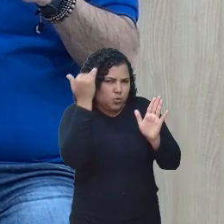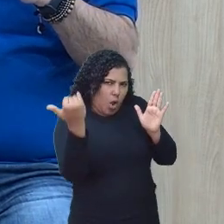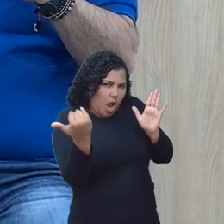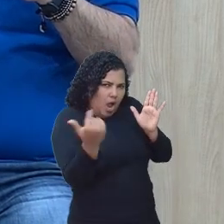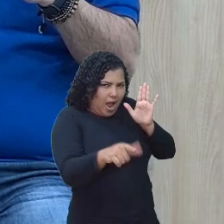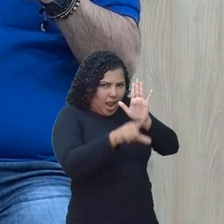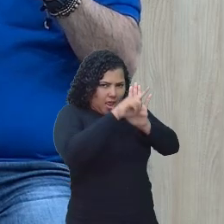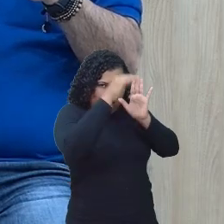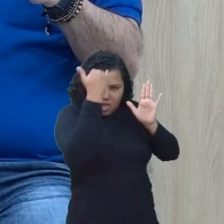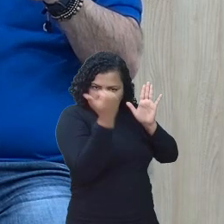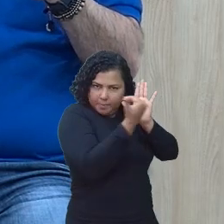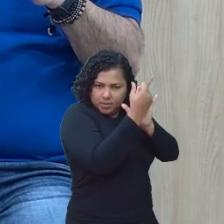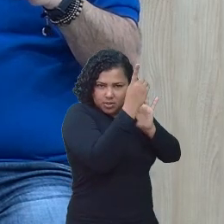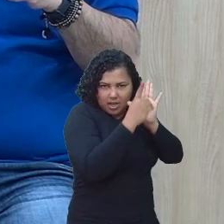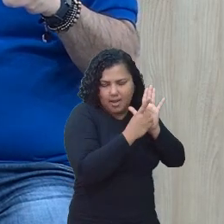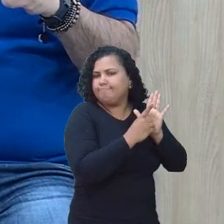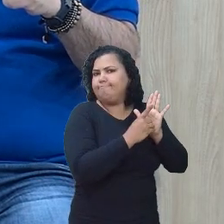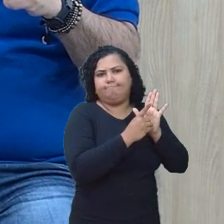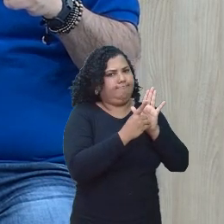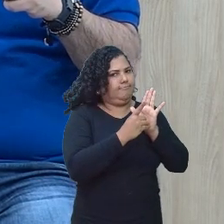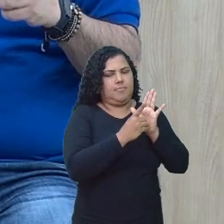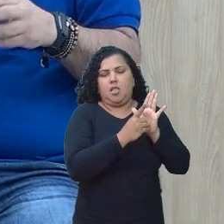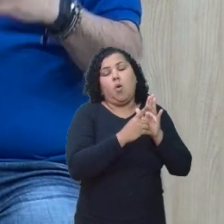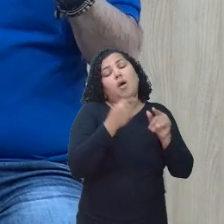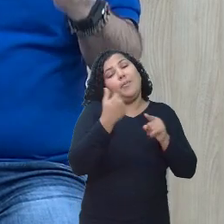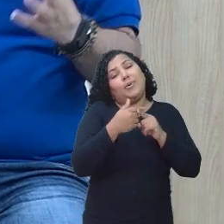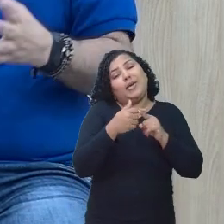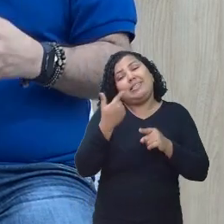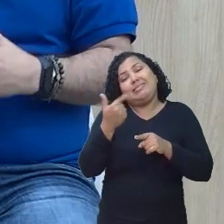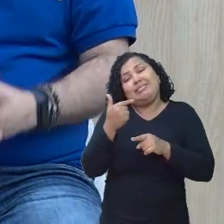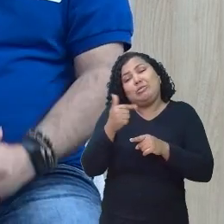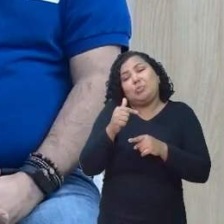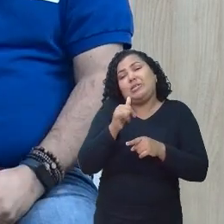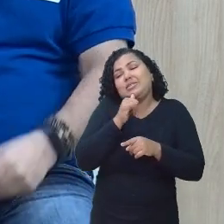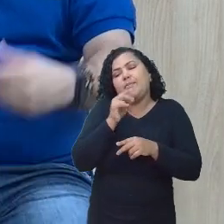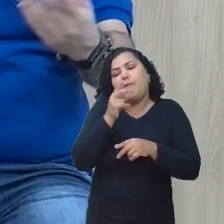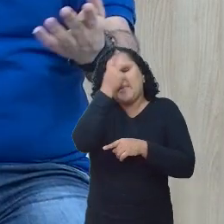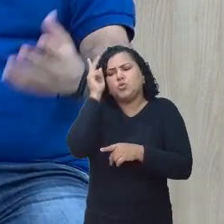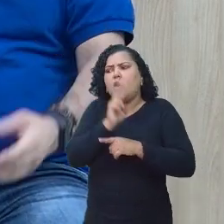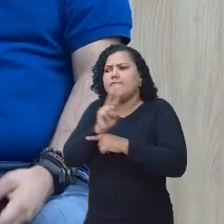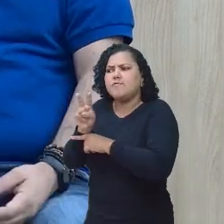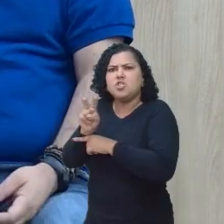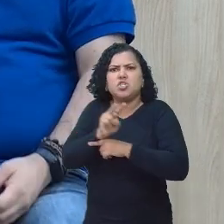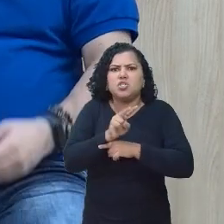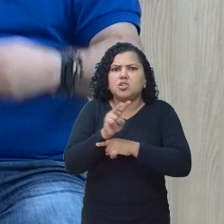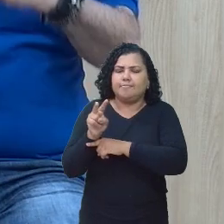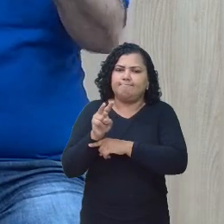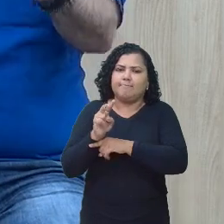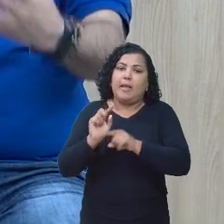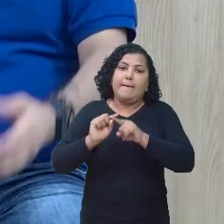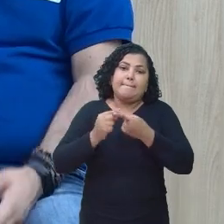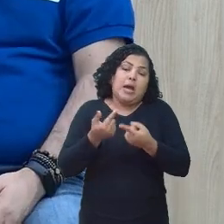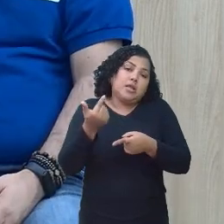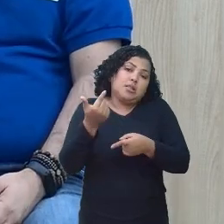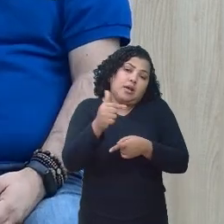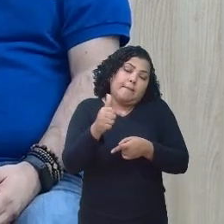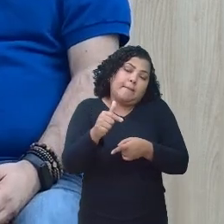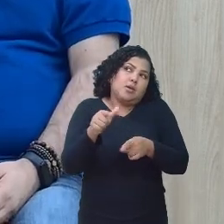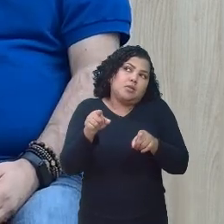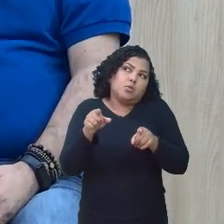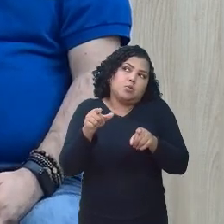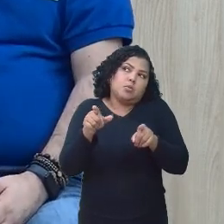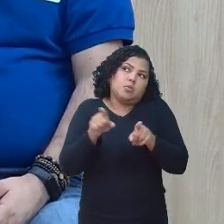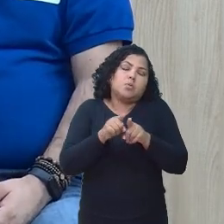por uma questão de que não havia fiscalização devida, ou seja, simplesmente porque faltava interesse, né, de fiscalizar aquilo